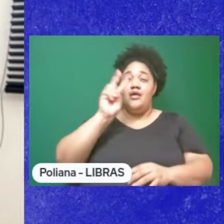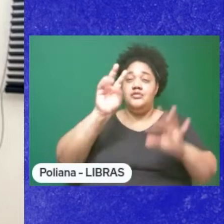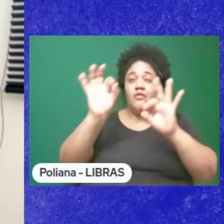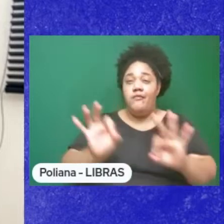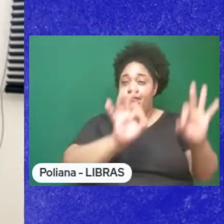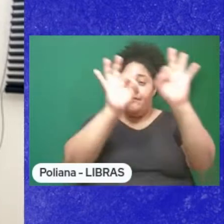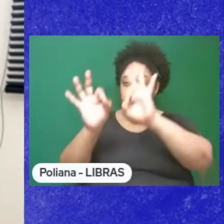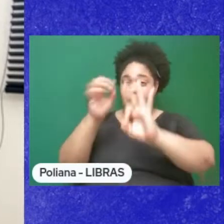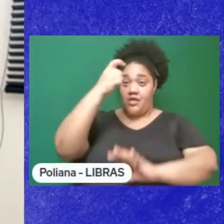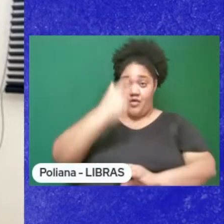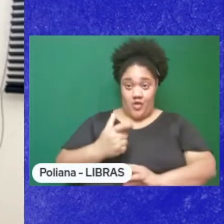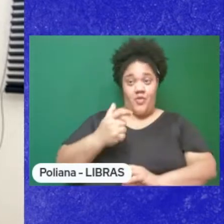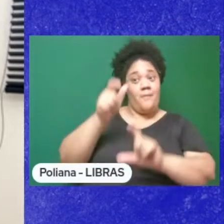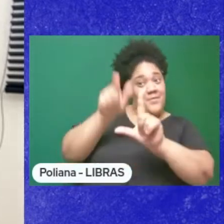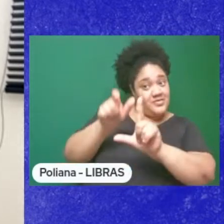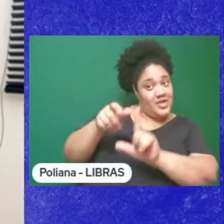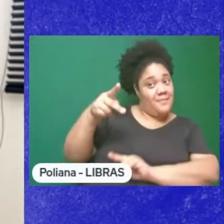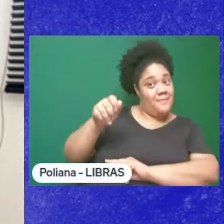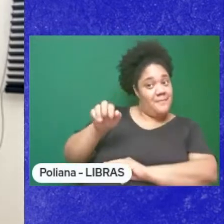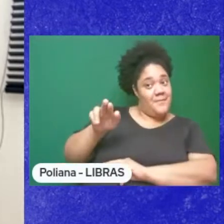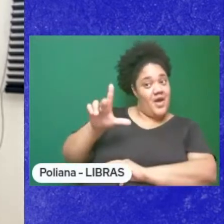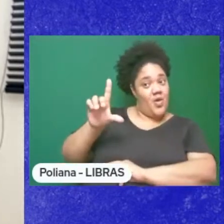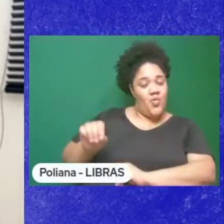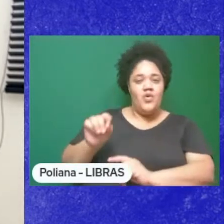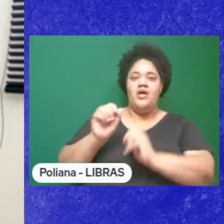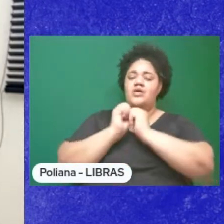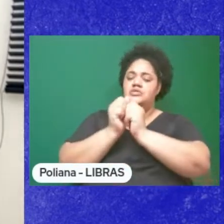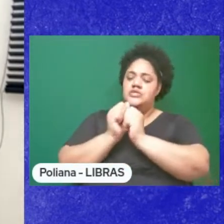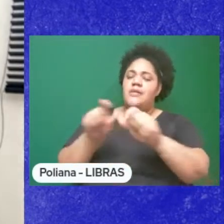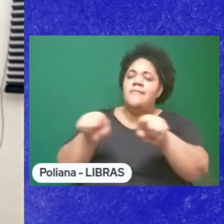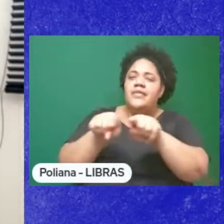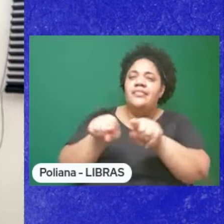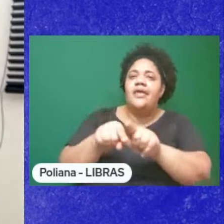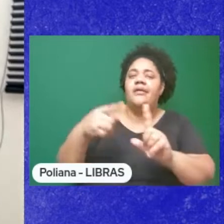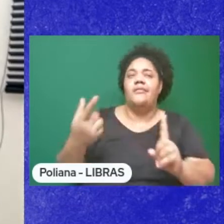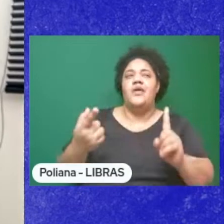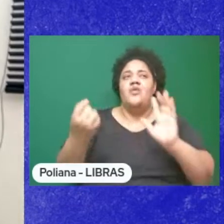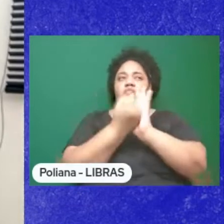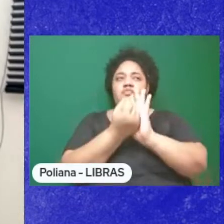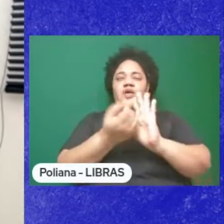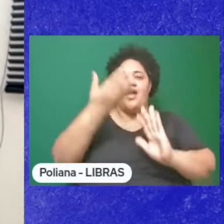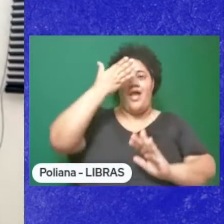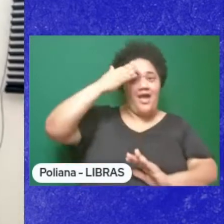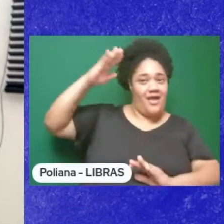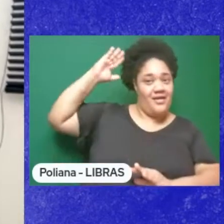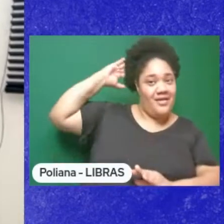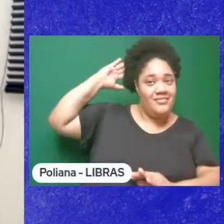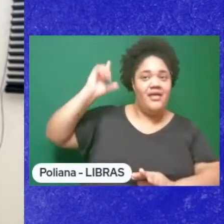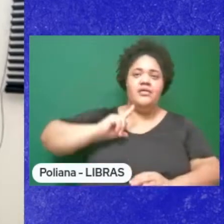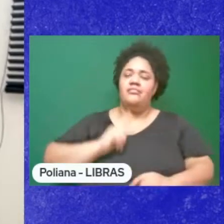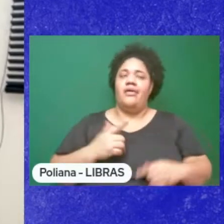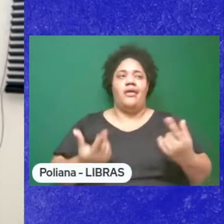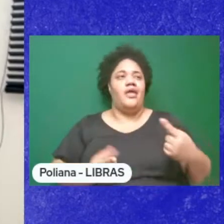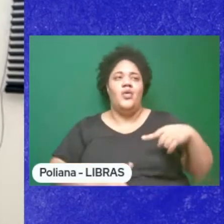está sempre, tem algum símbolo religioso ali por trás dele, né? Tem uma parte que ele está dentro da barraca, que a gente tem aqueles crucifixos aqui na frente,